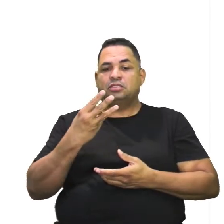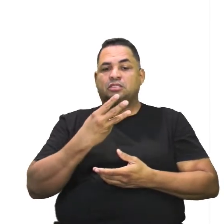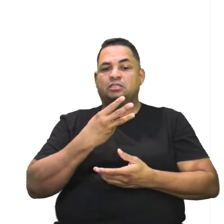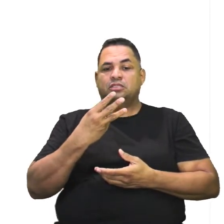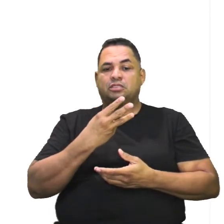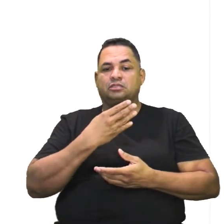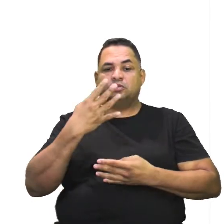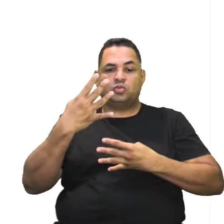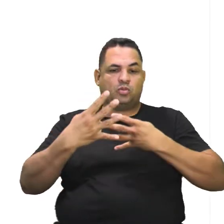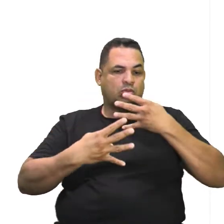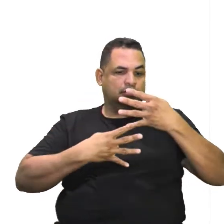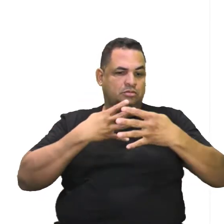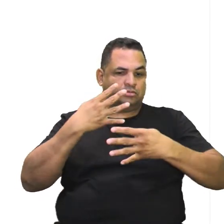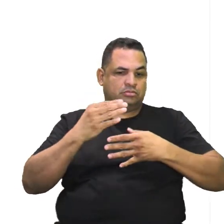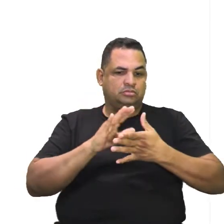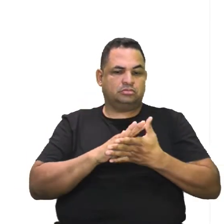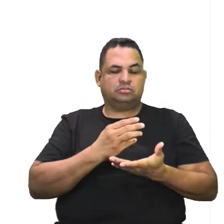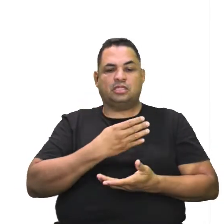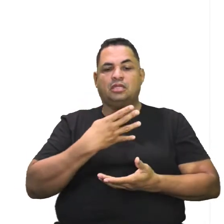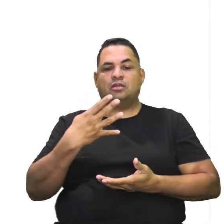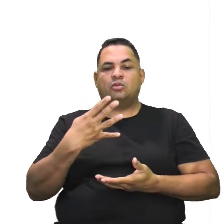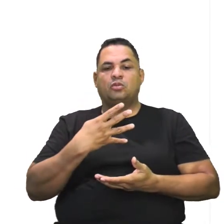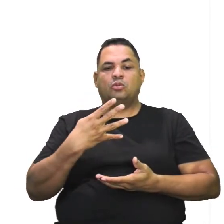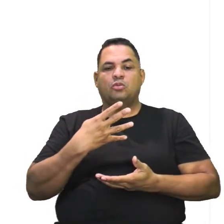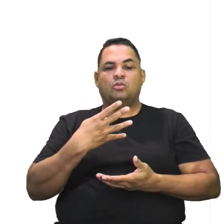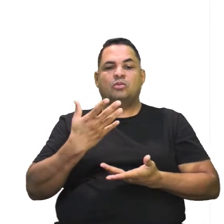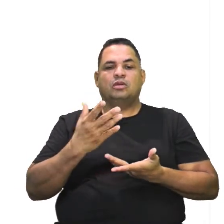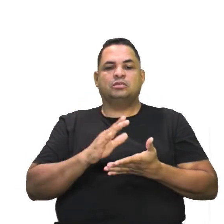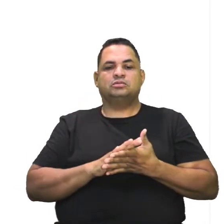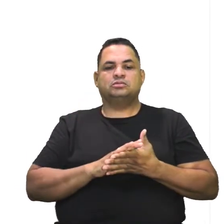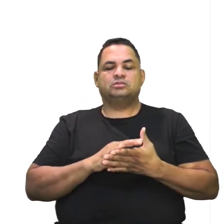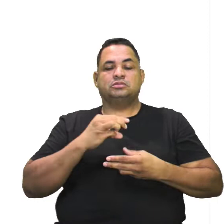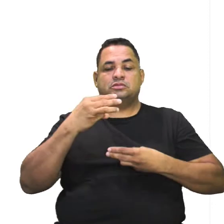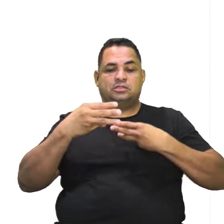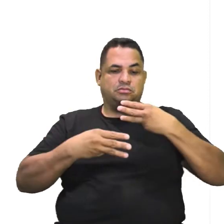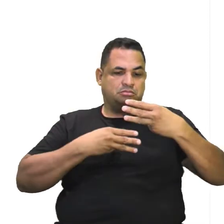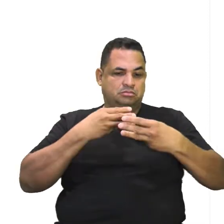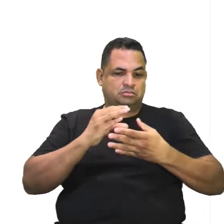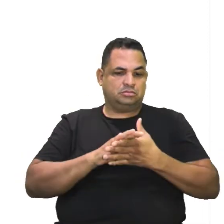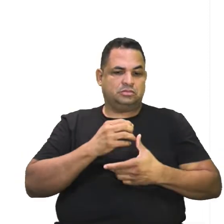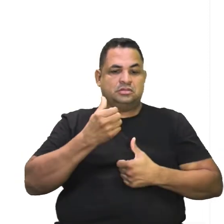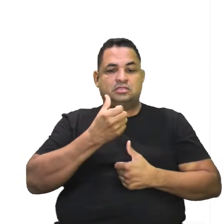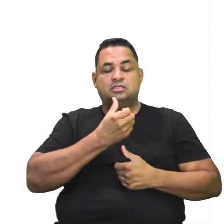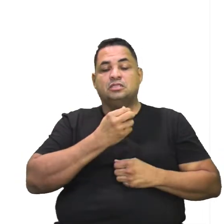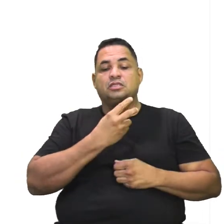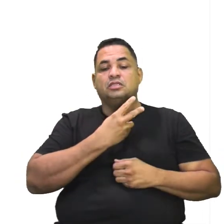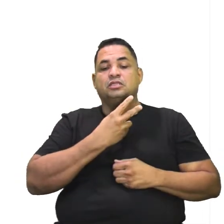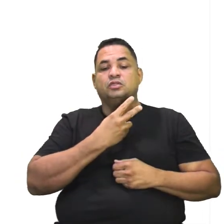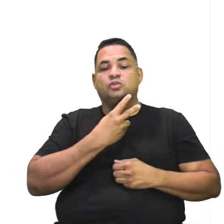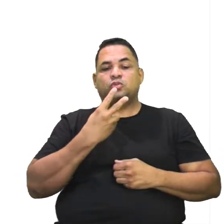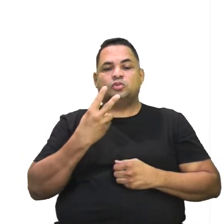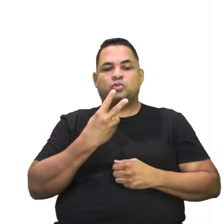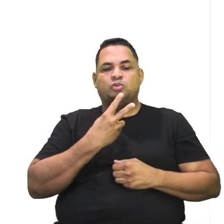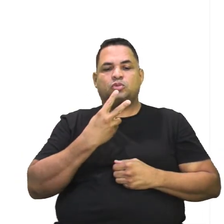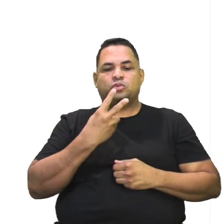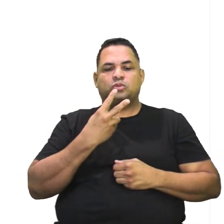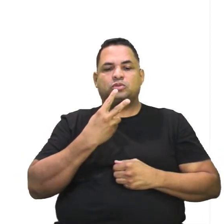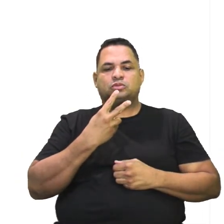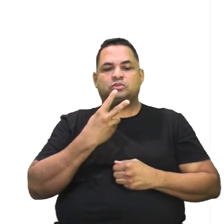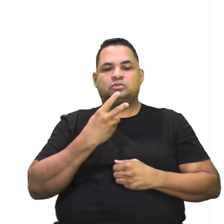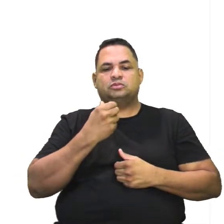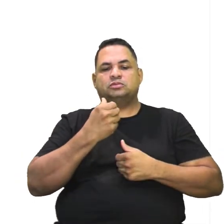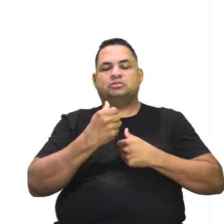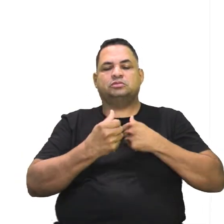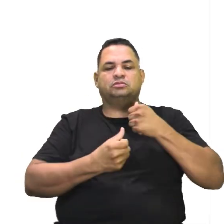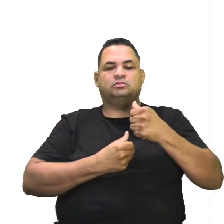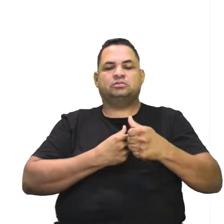e um ano tem também 6 bimestres. Isso é o ano. São as taxas proporcionais anuais, tá? Do